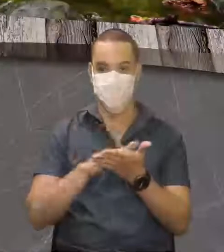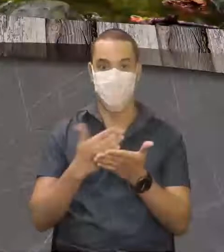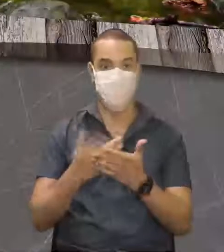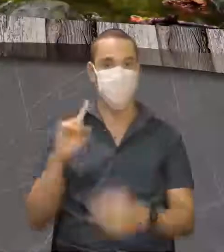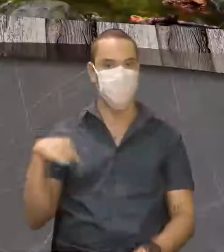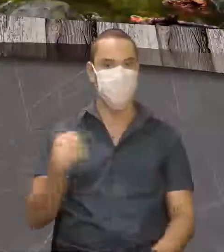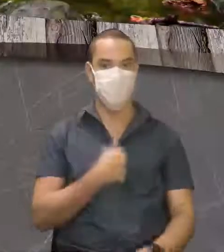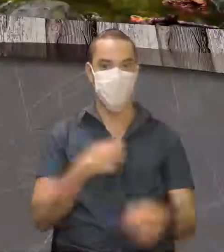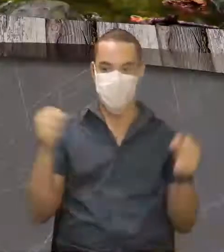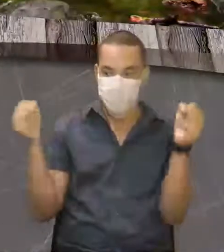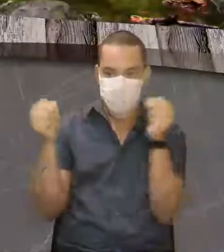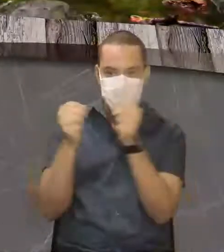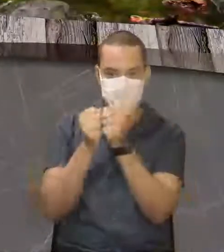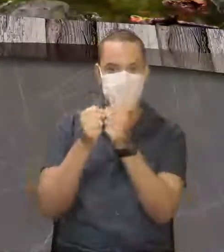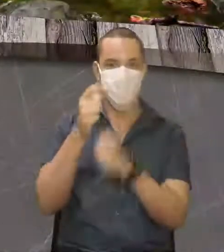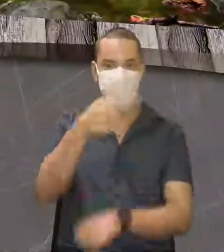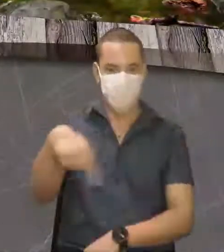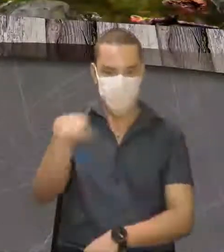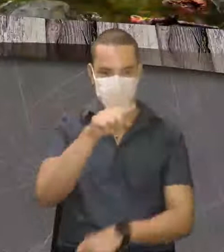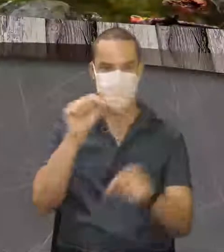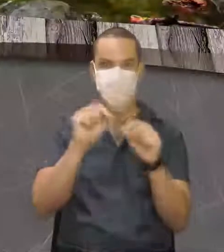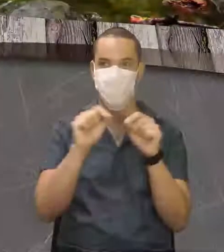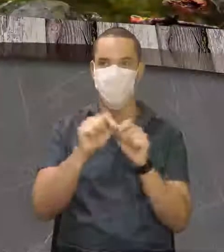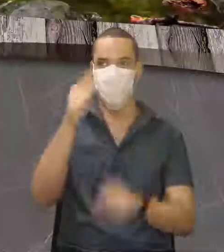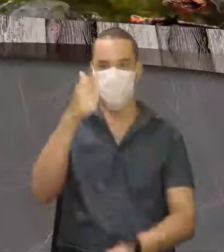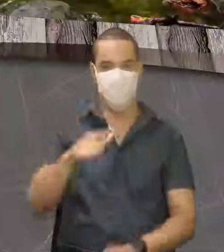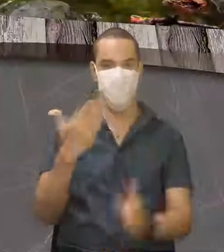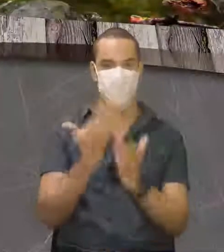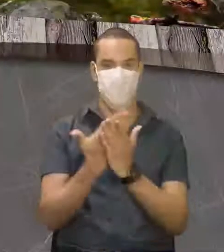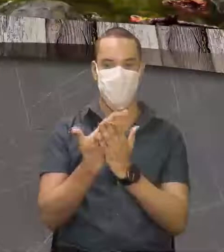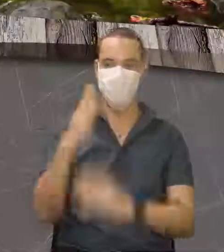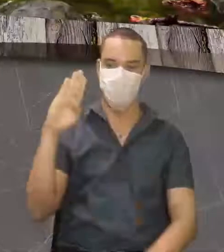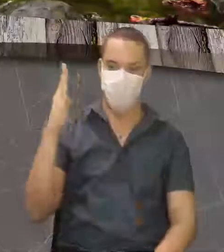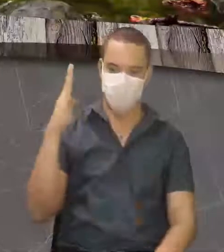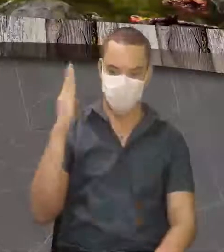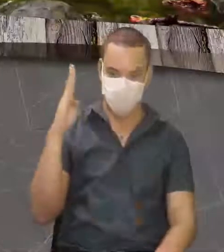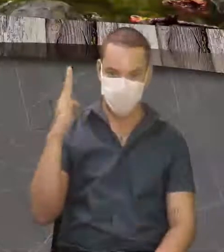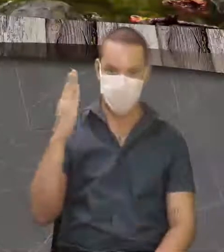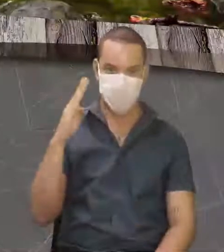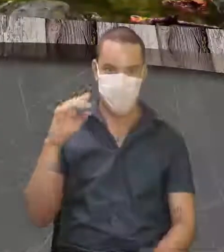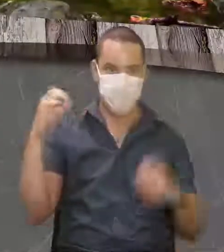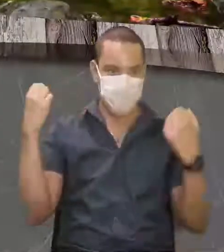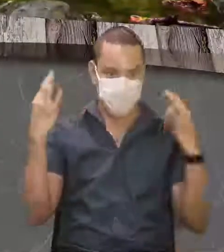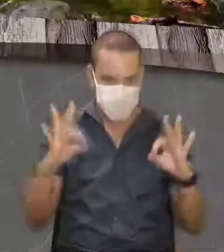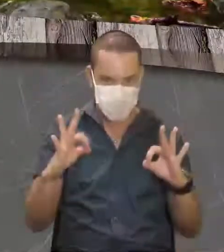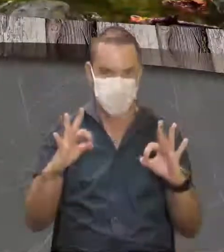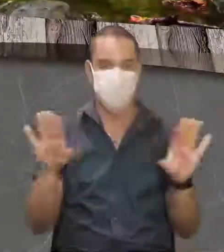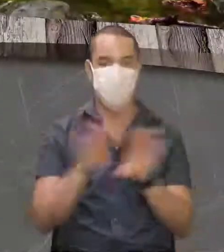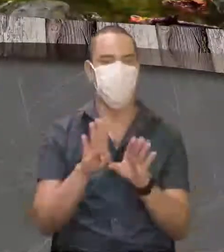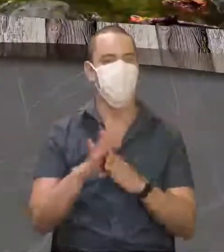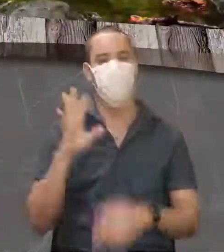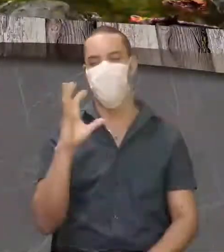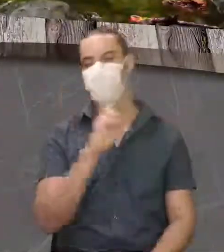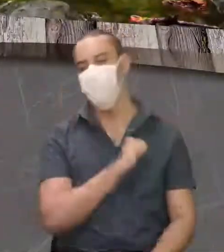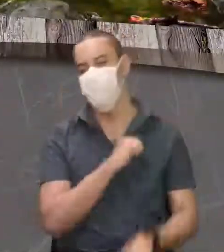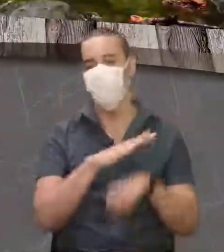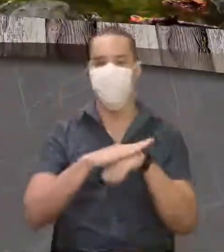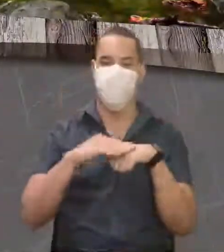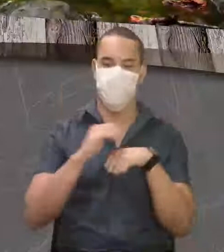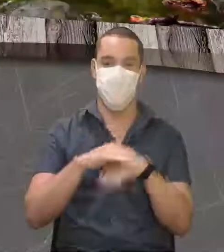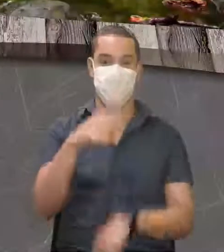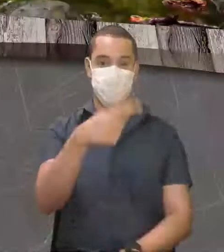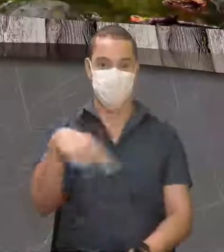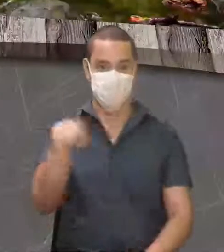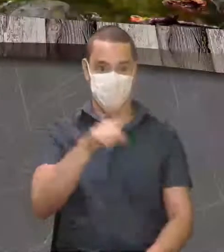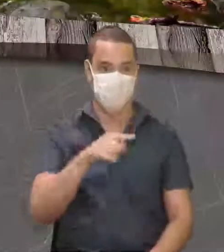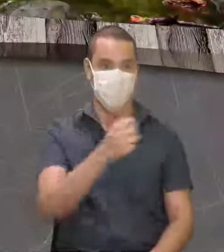aqui, ó, juntinhos com você para mais essa aula de biologia, com muito amor, com muito carinho para